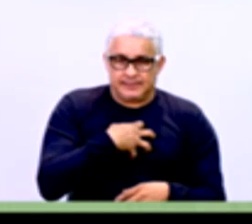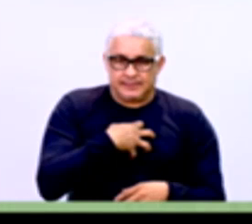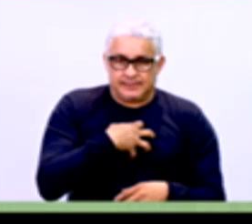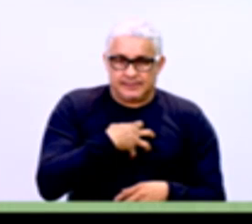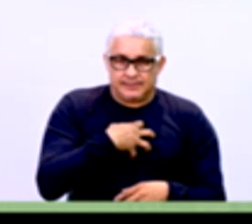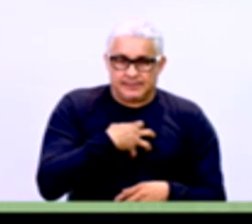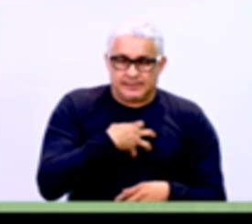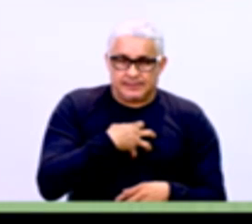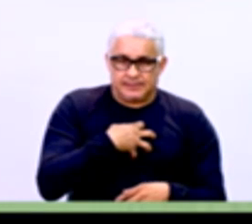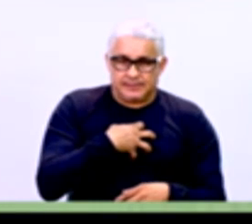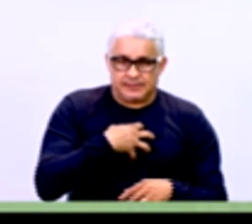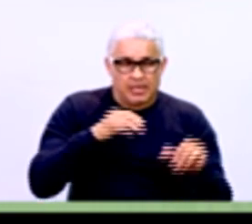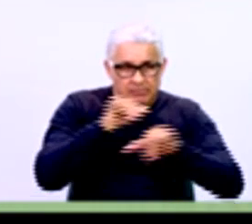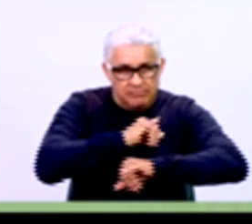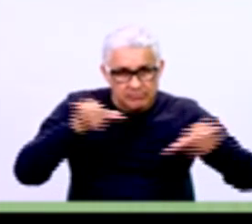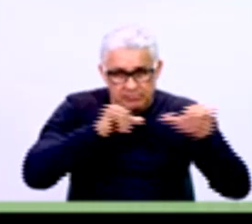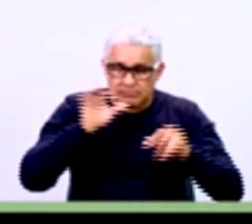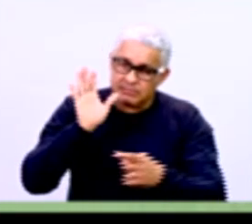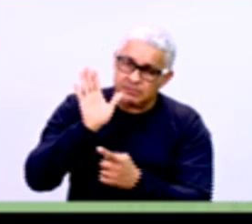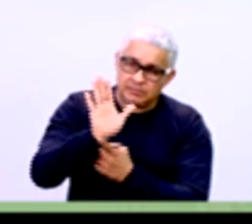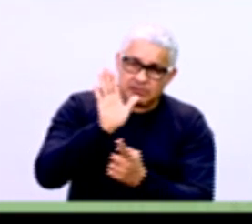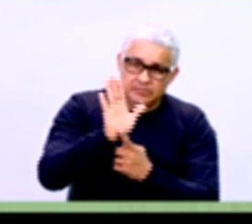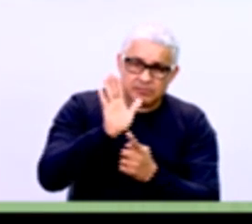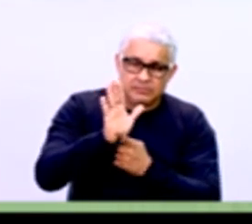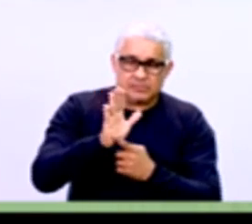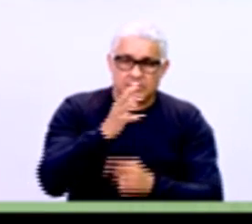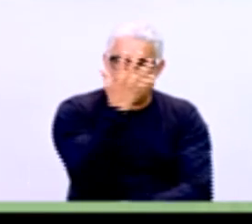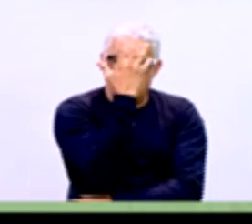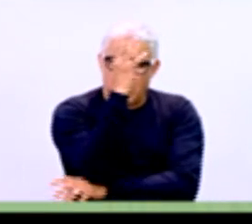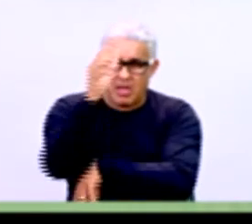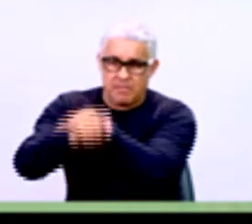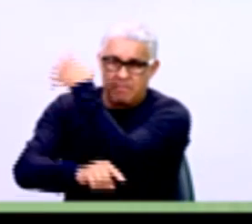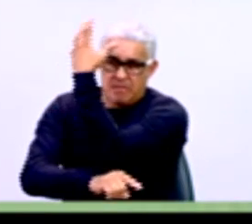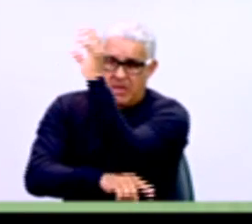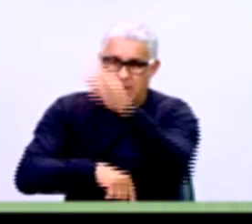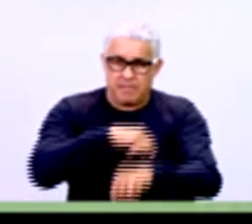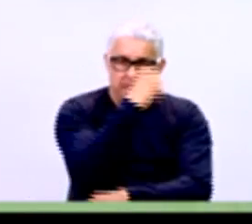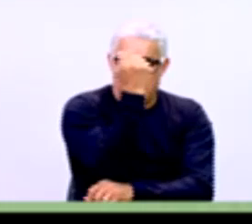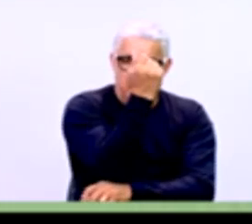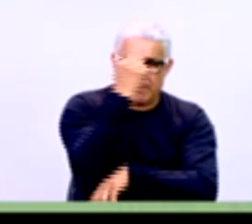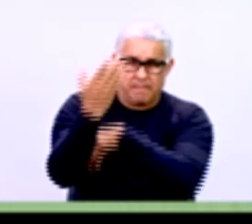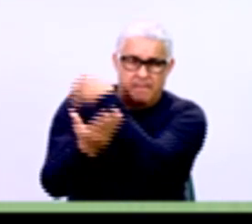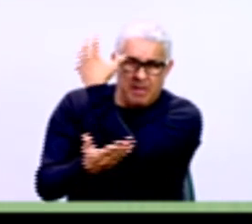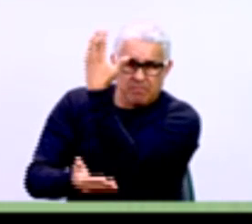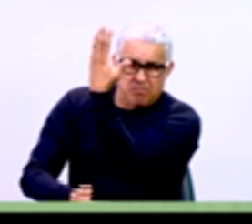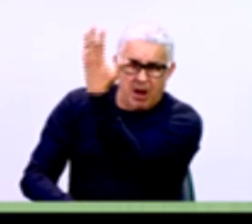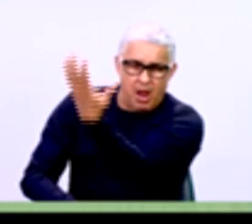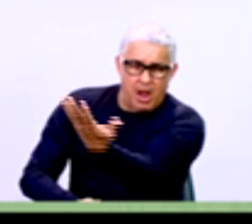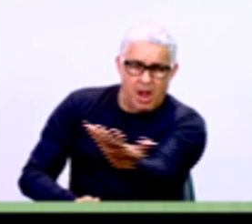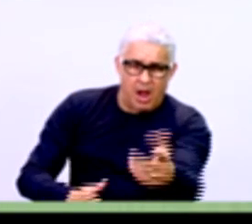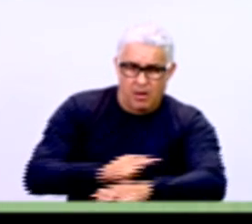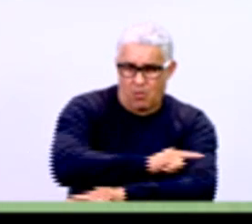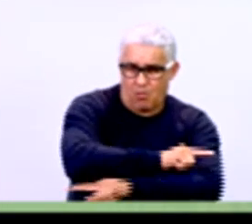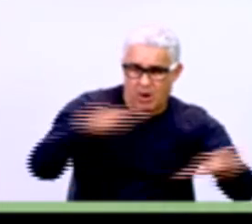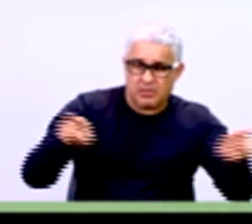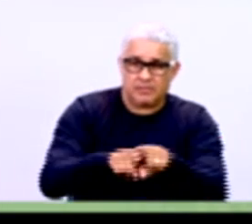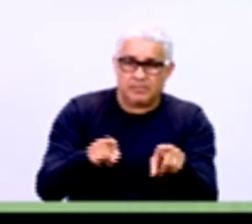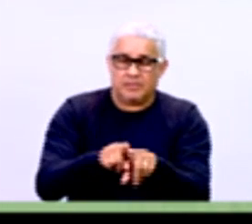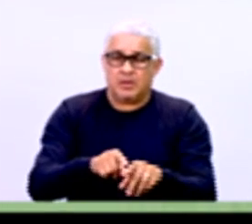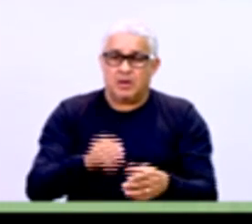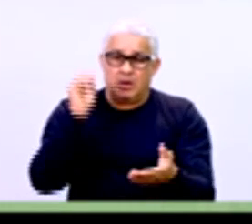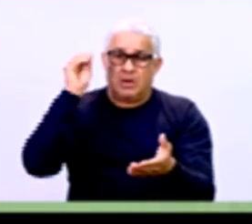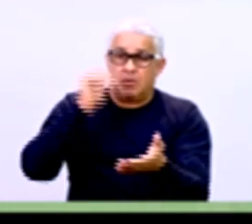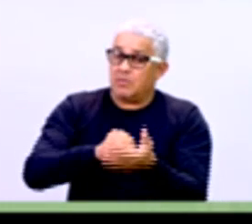noticiário demonstra desmatamento, falta de água no Brasil, né, um dos